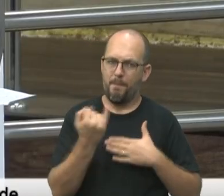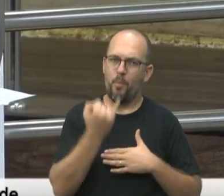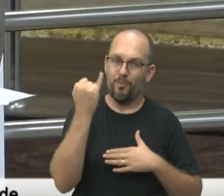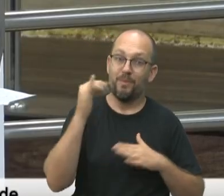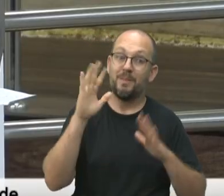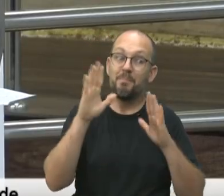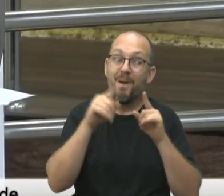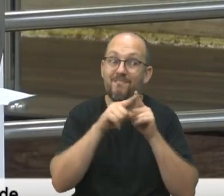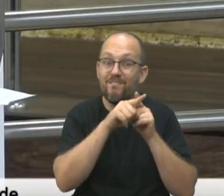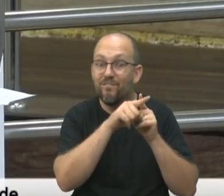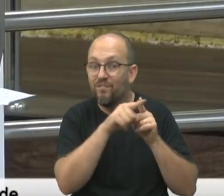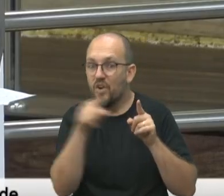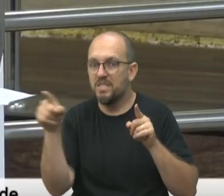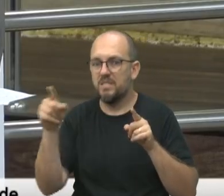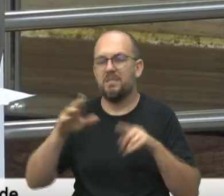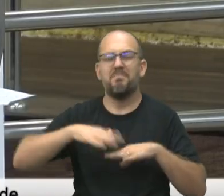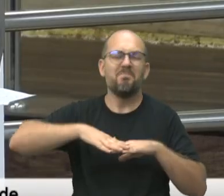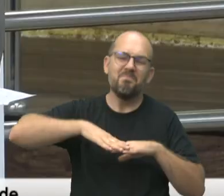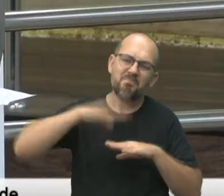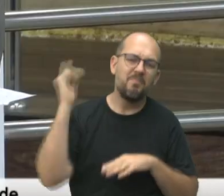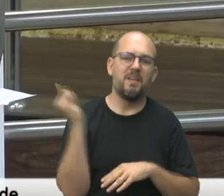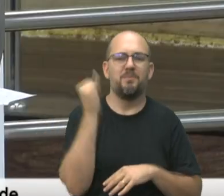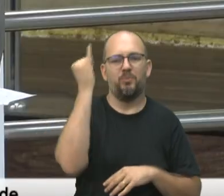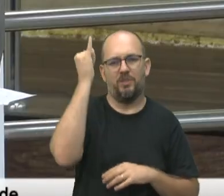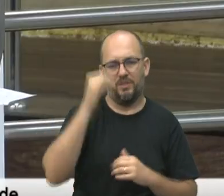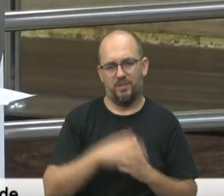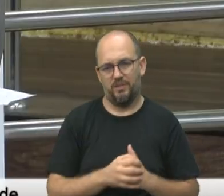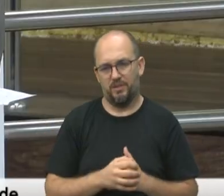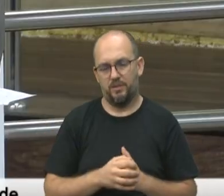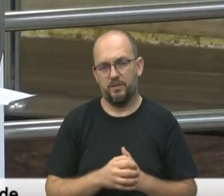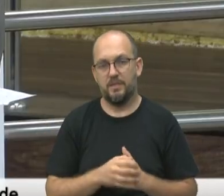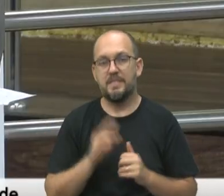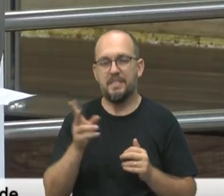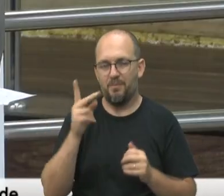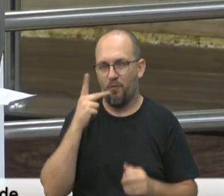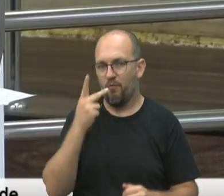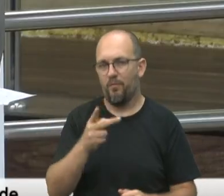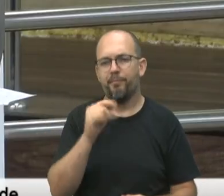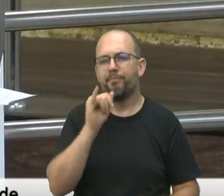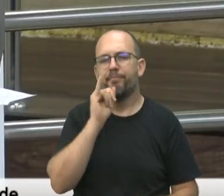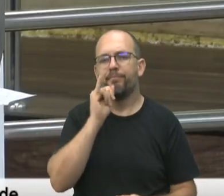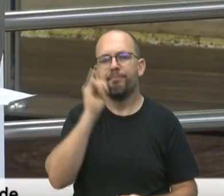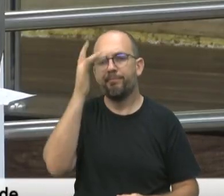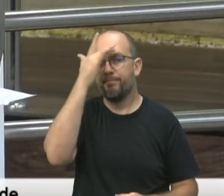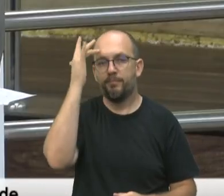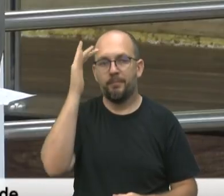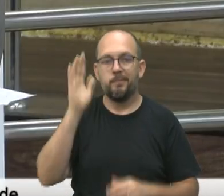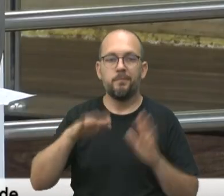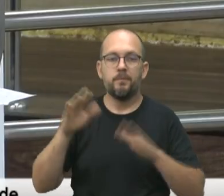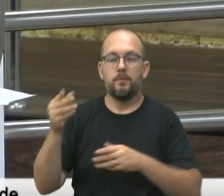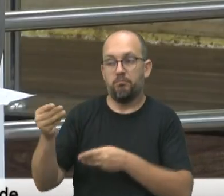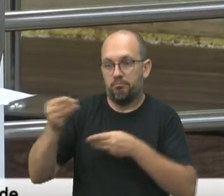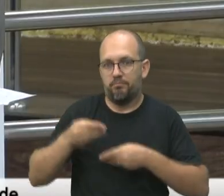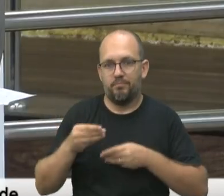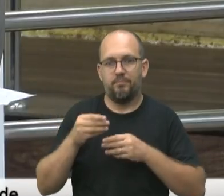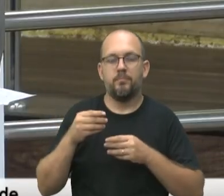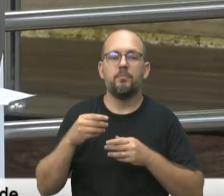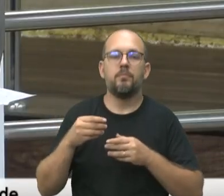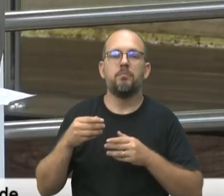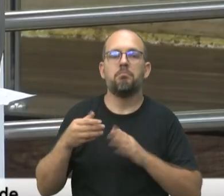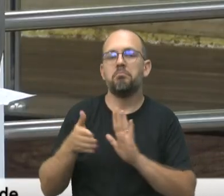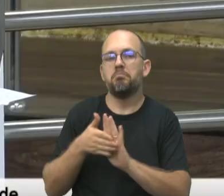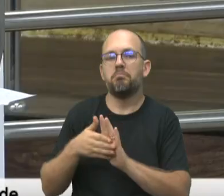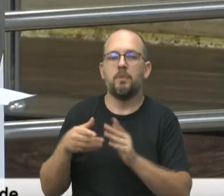vocês é muito mais importante. Eu sempre digo, quando me trazem uma pauta e a gente apresenta um projeto de lei, eu digo,